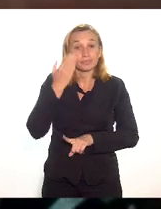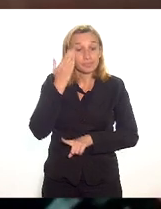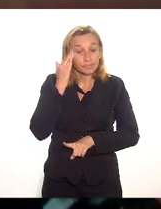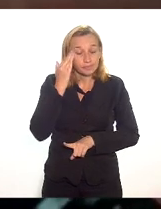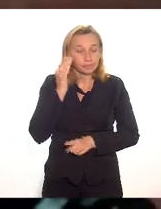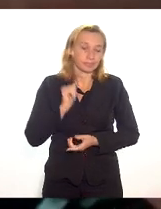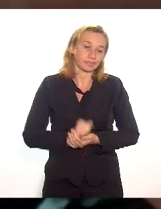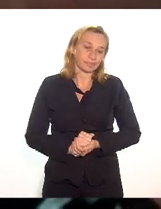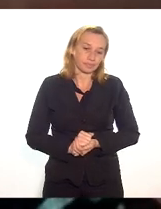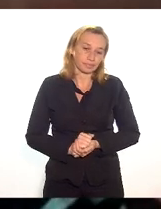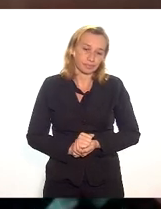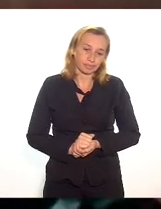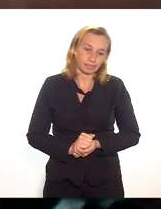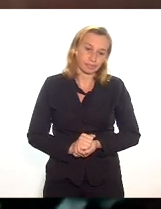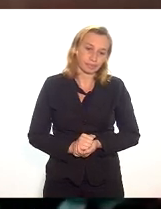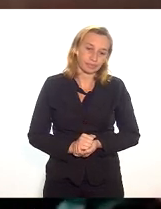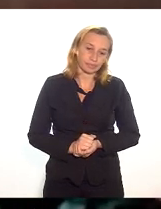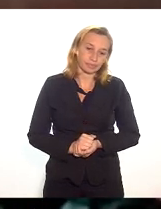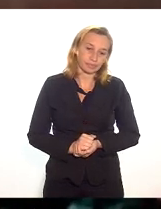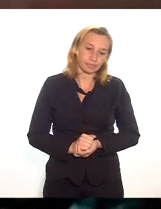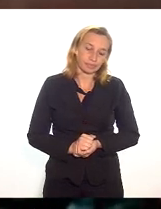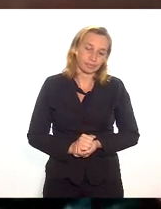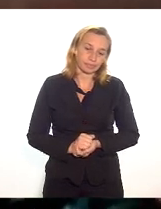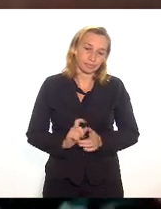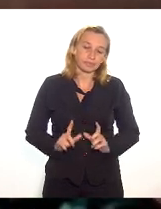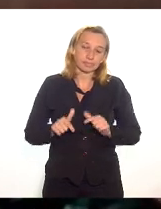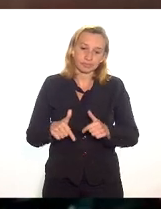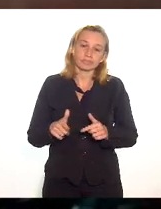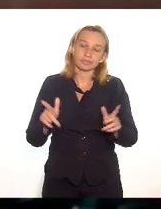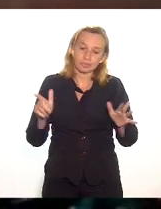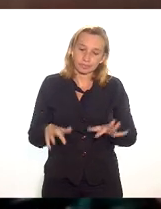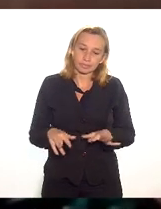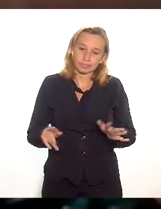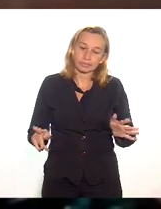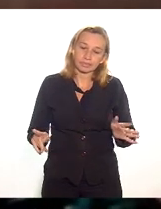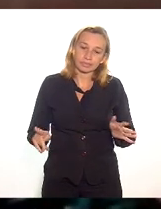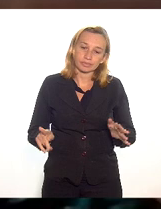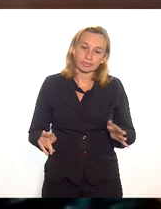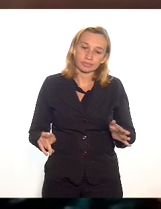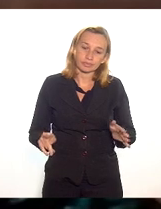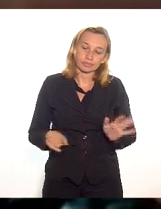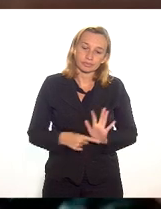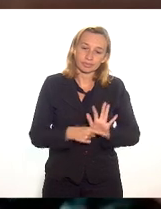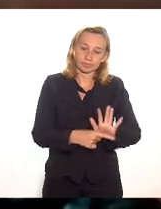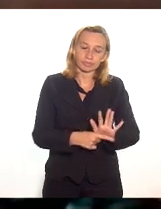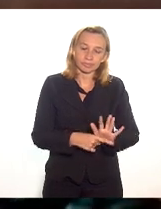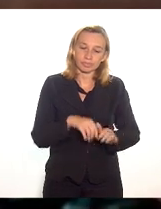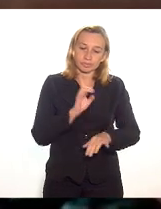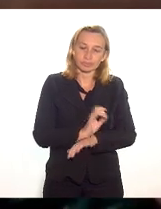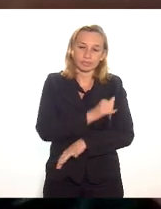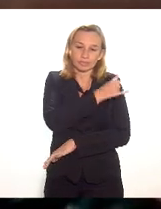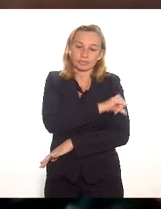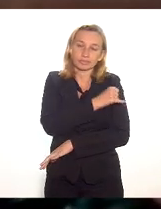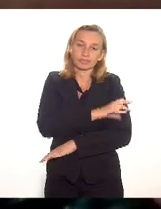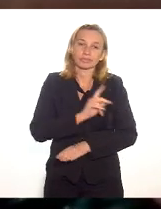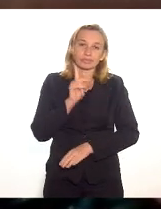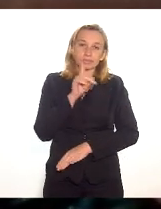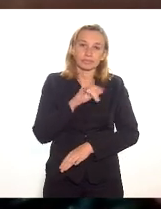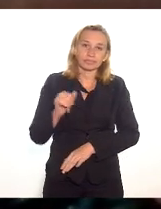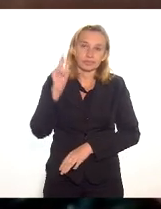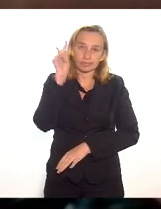deveriam agir de forma republicana em defesa do Estado do Rio de Janeiro nesse dia